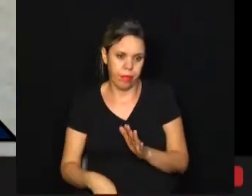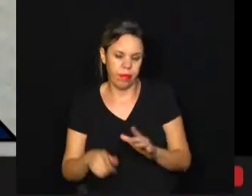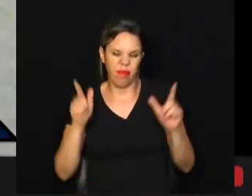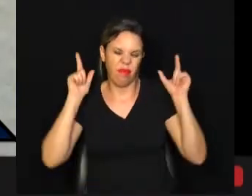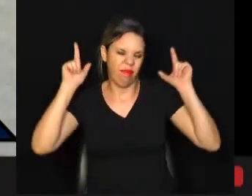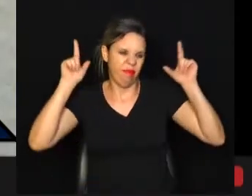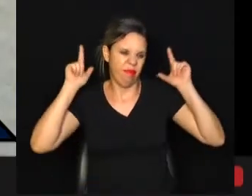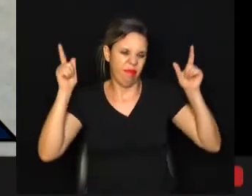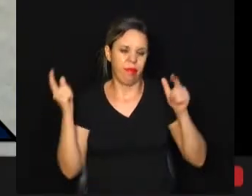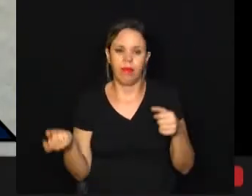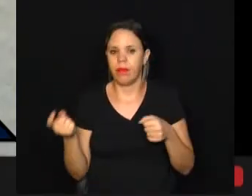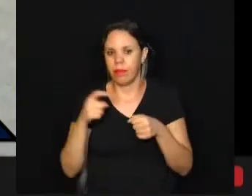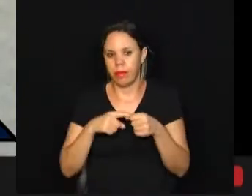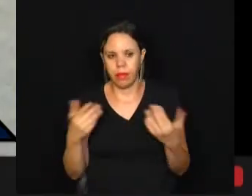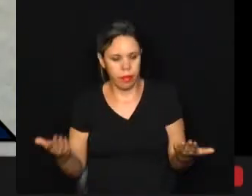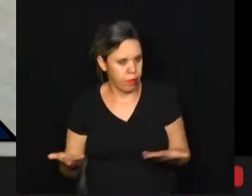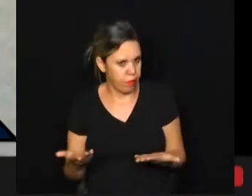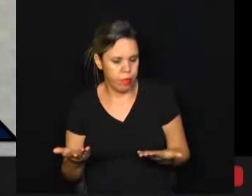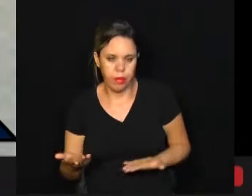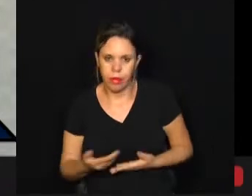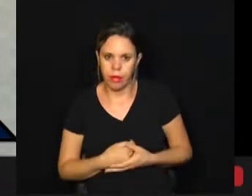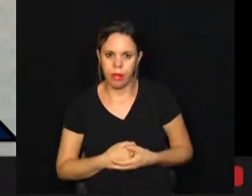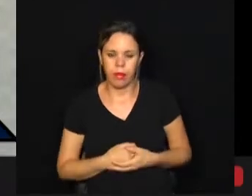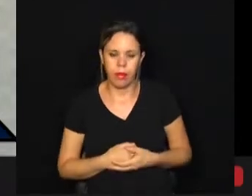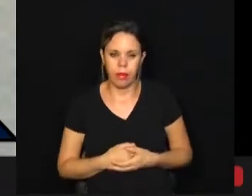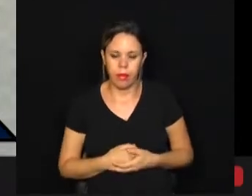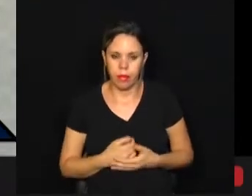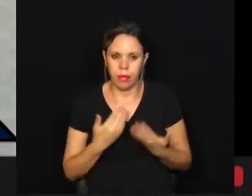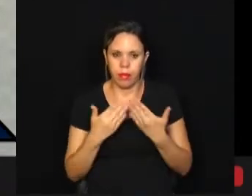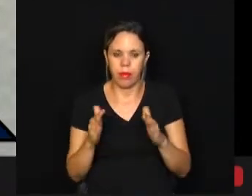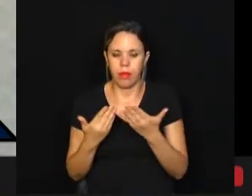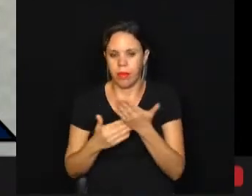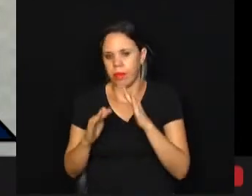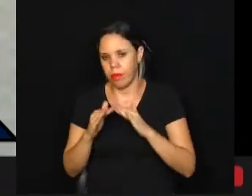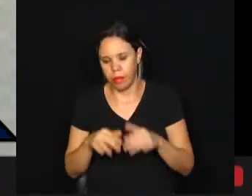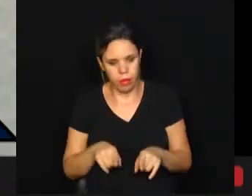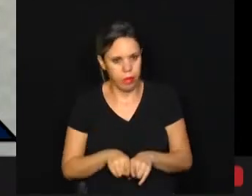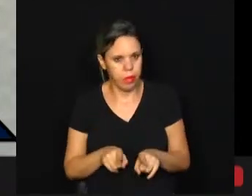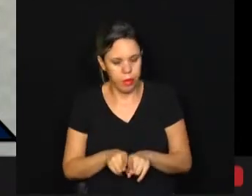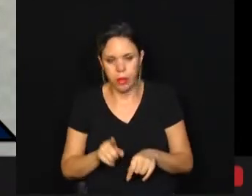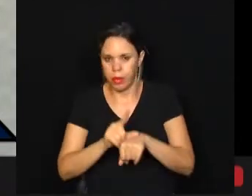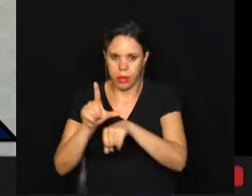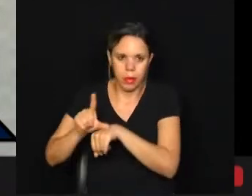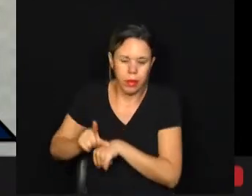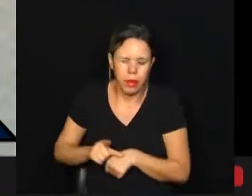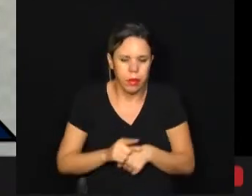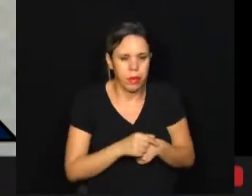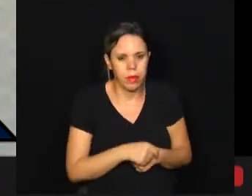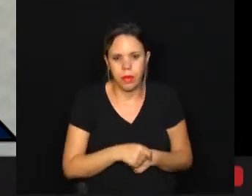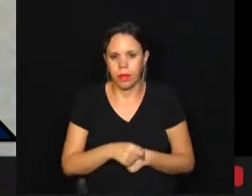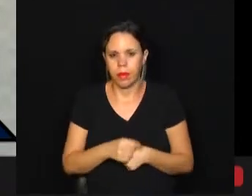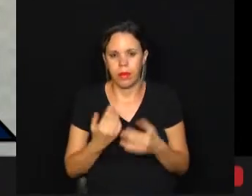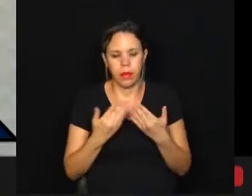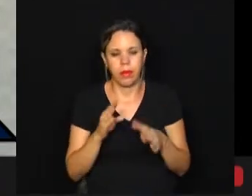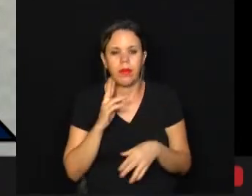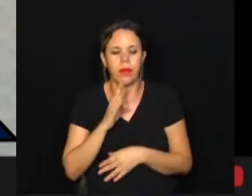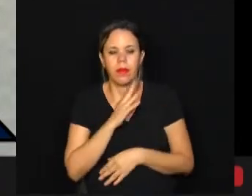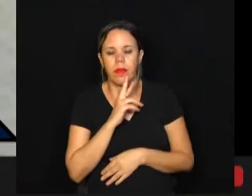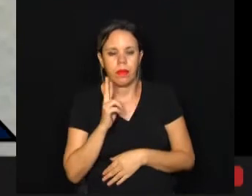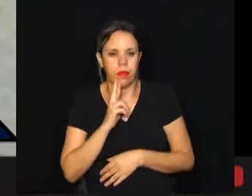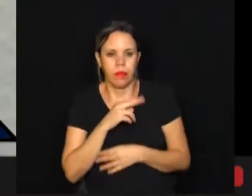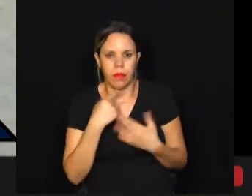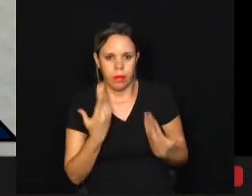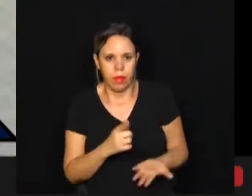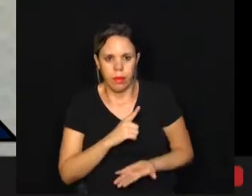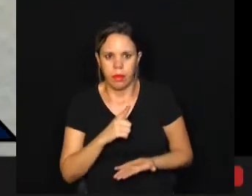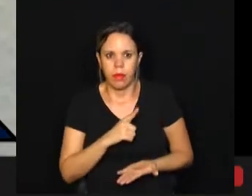que voltam agora quando a gente reabre as escolas, quando a gente reabre o comércio, quando a gente reabre os bares, existe